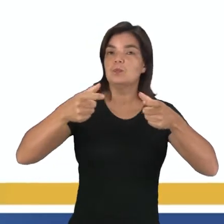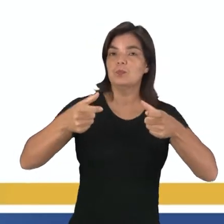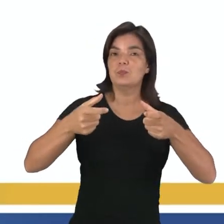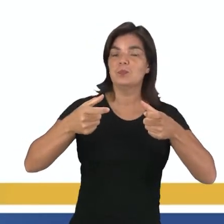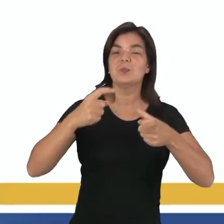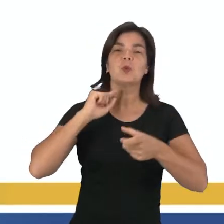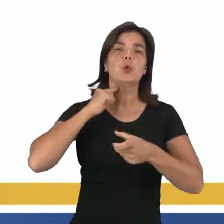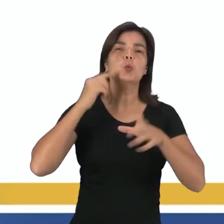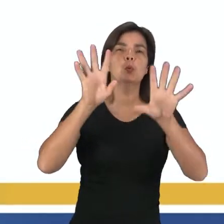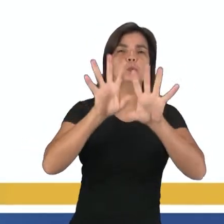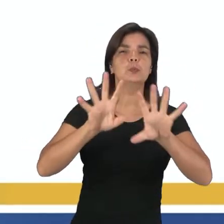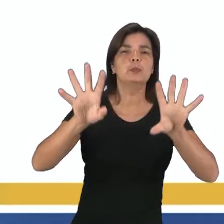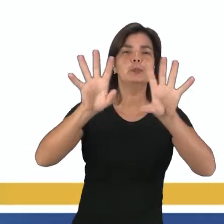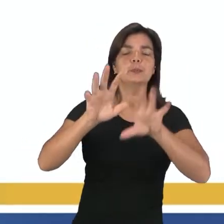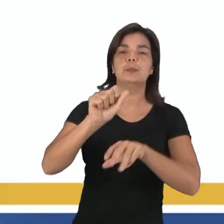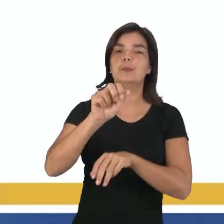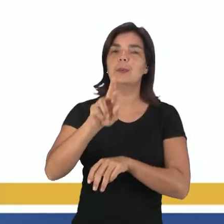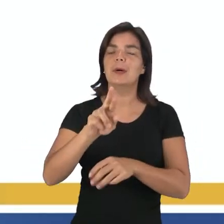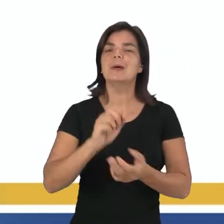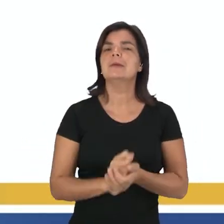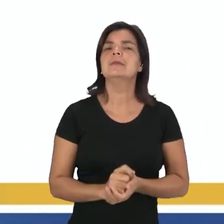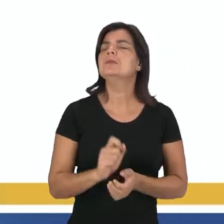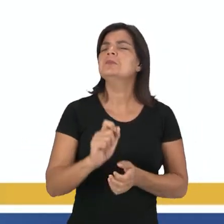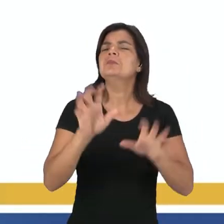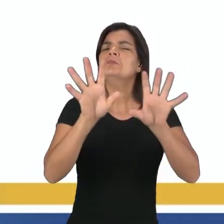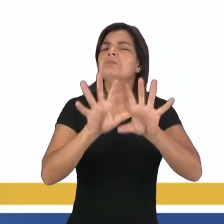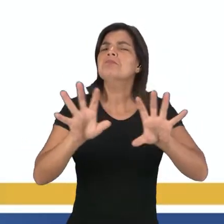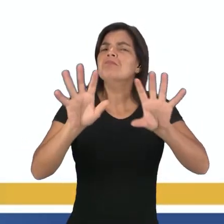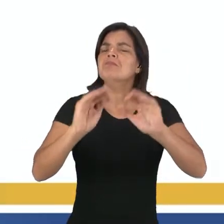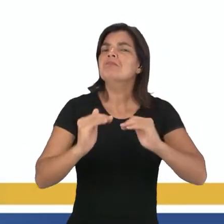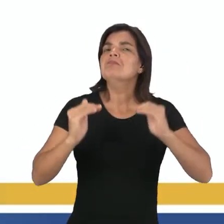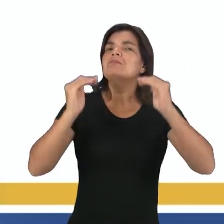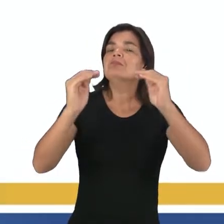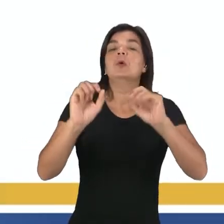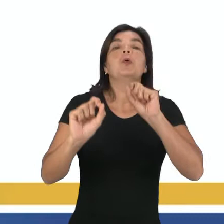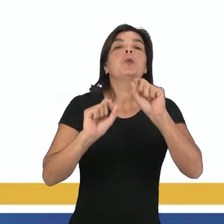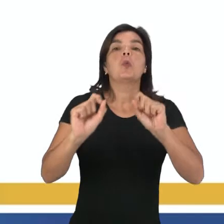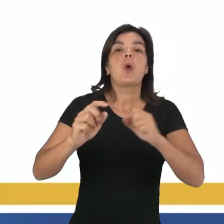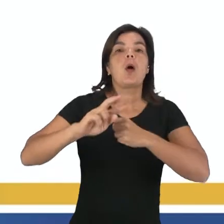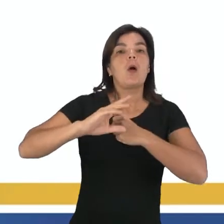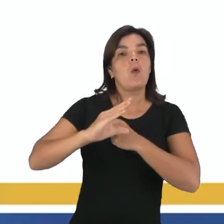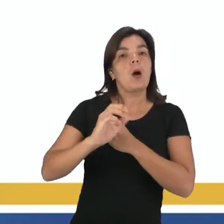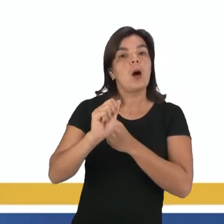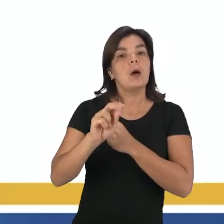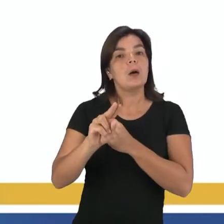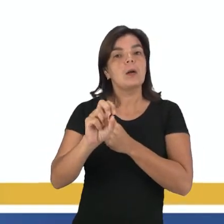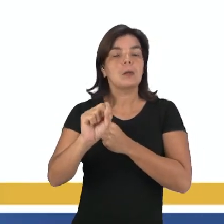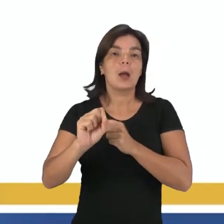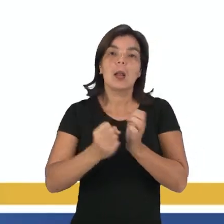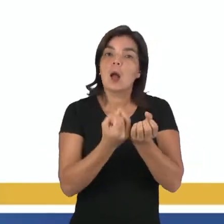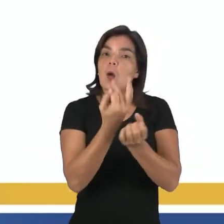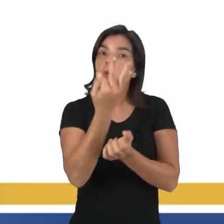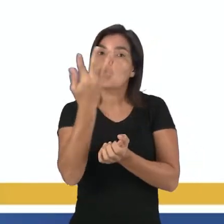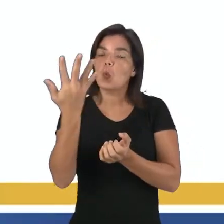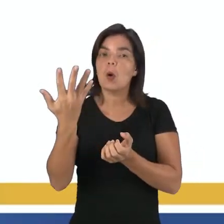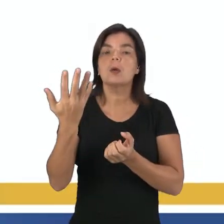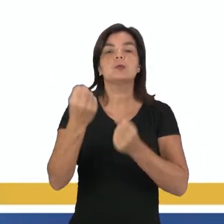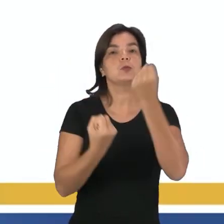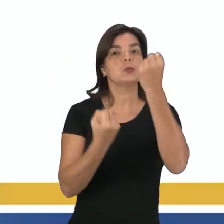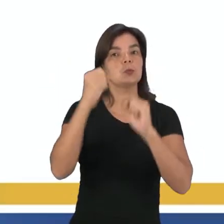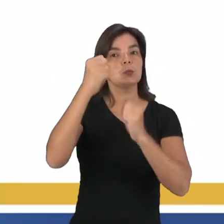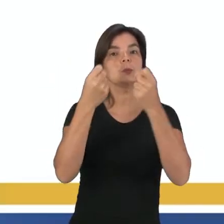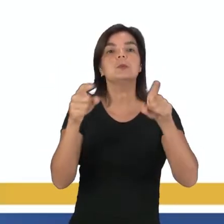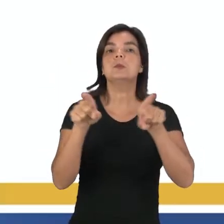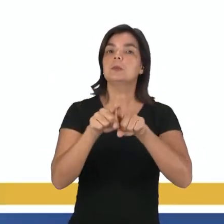veículos aumenta a poluição do ar. O que aumenta a poluição do ar? Qual é a causa? É a grande quantidade de fábricas